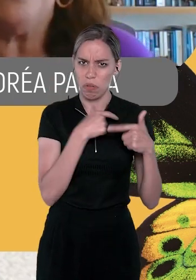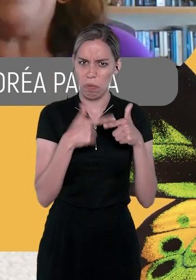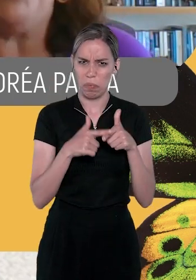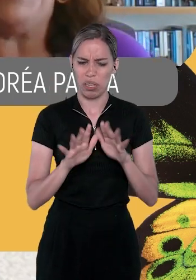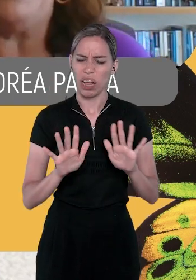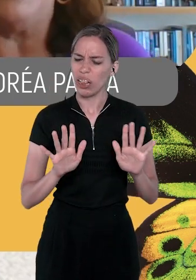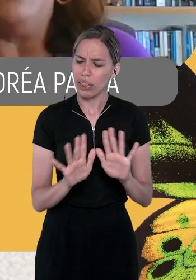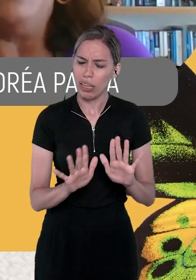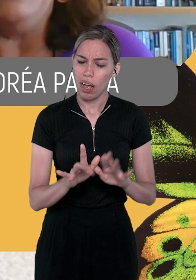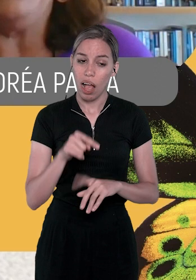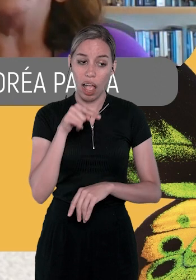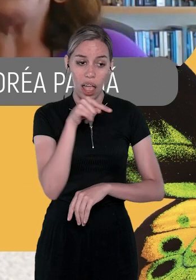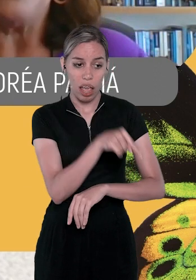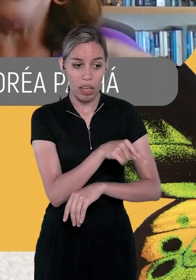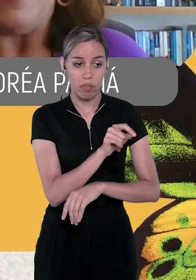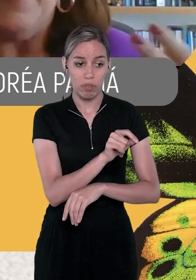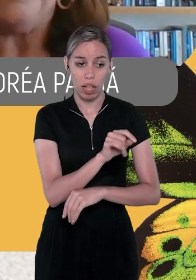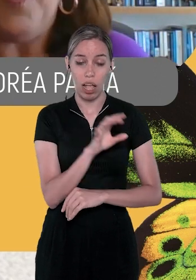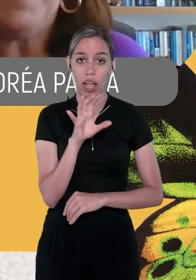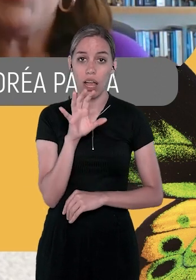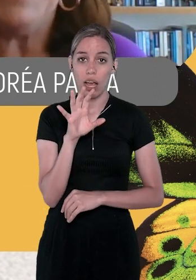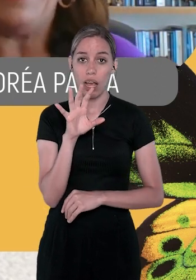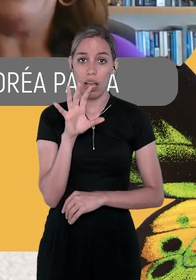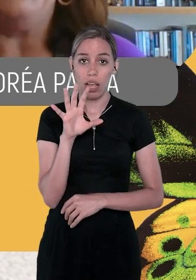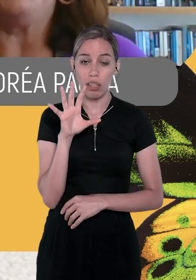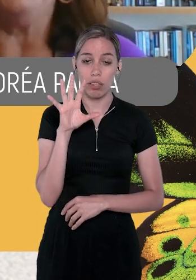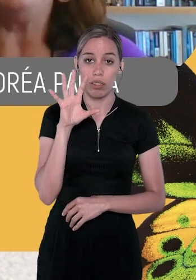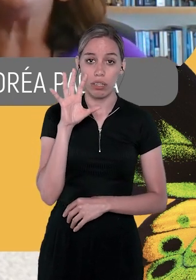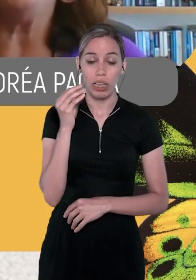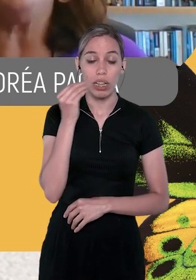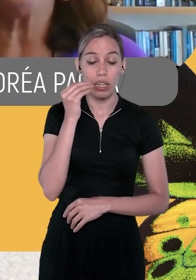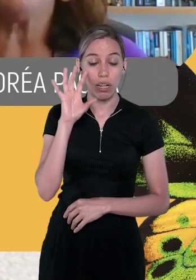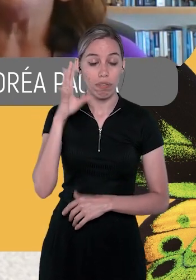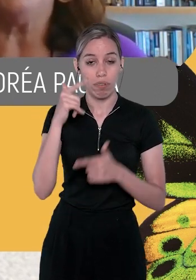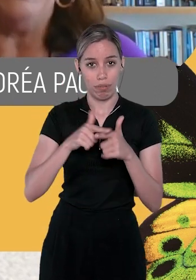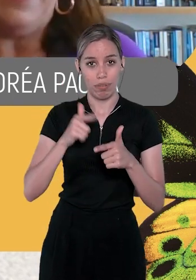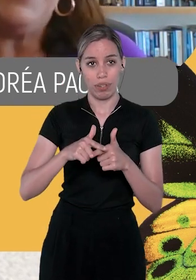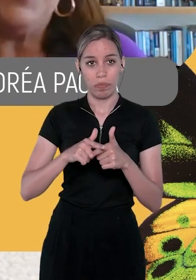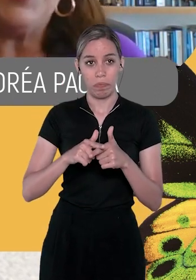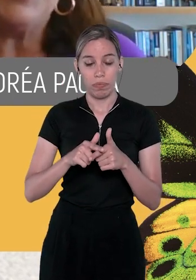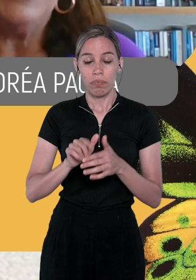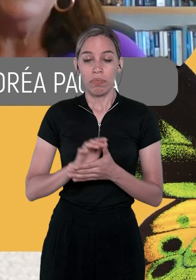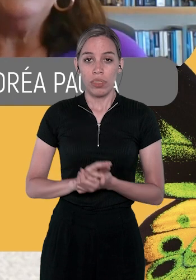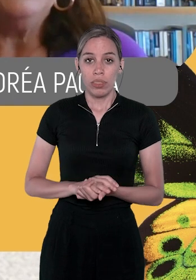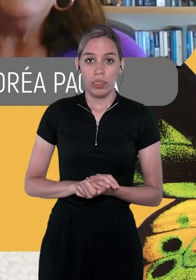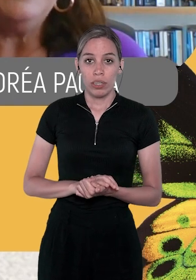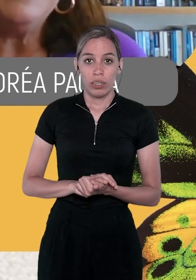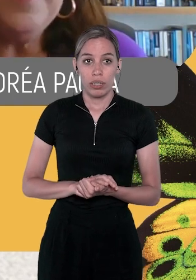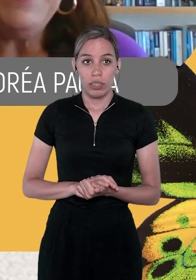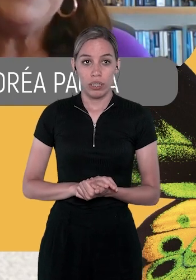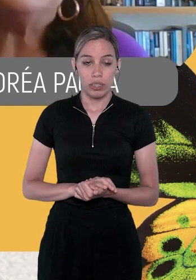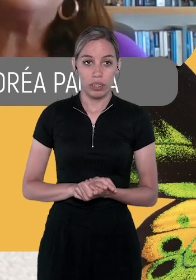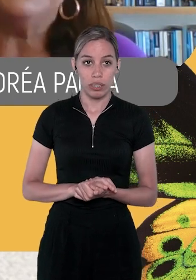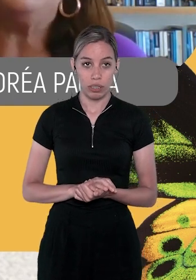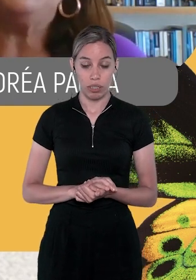reagindo a uma violência. Então, a forma de lidar com esses momentos conturbados